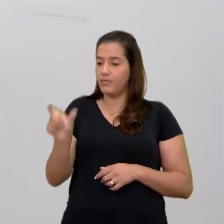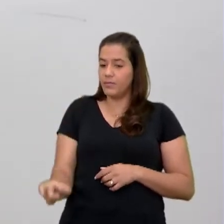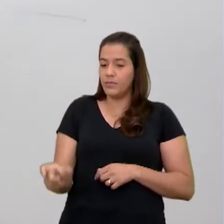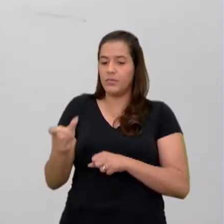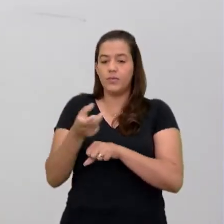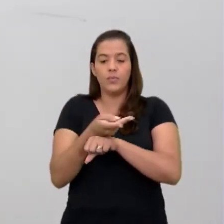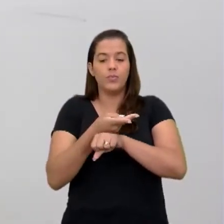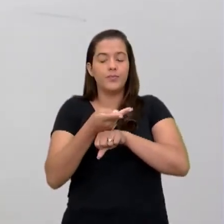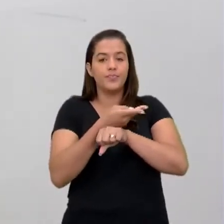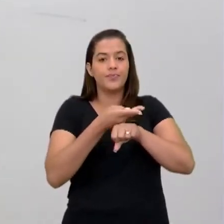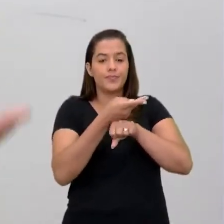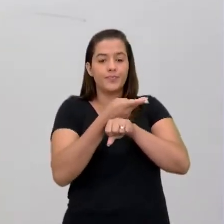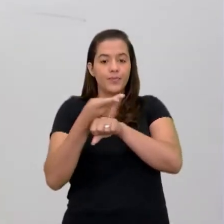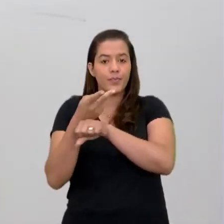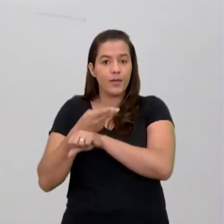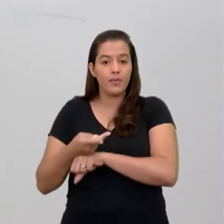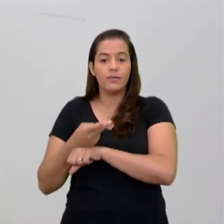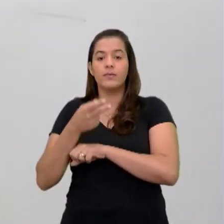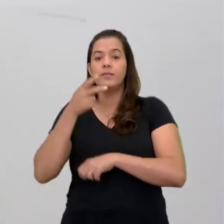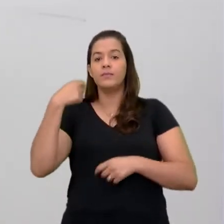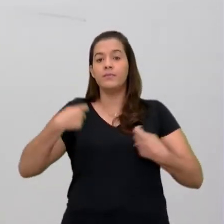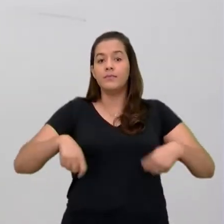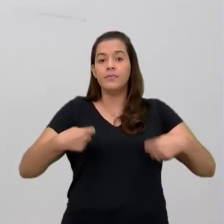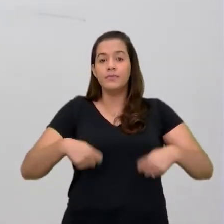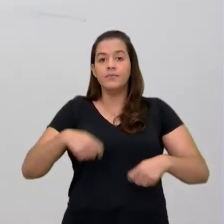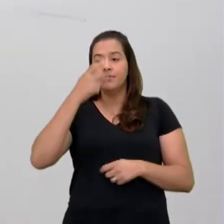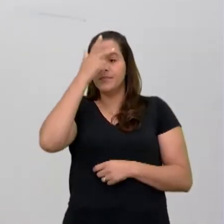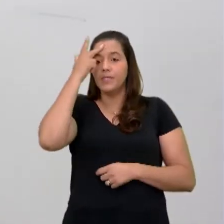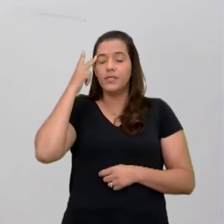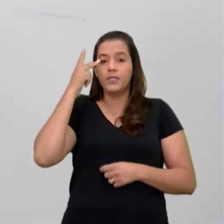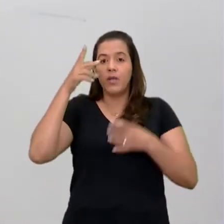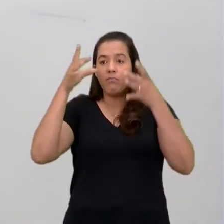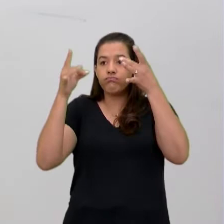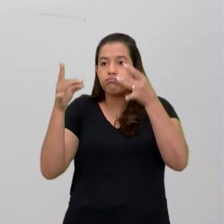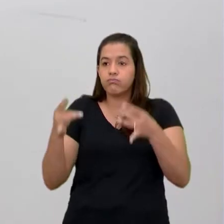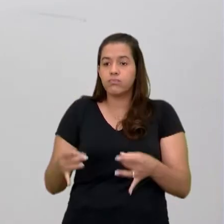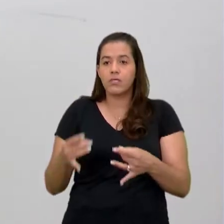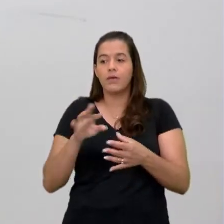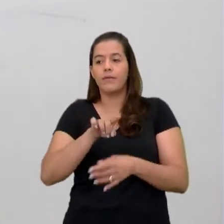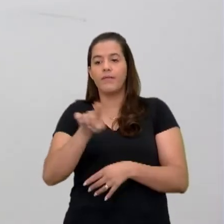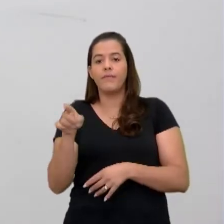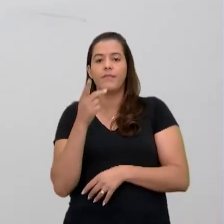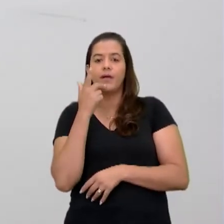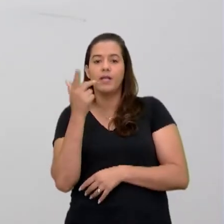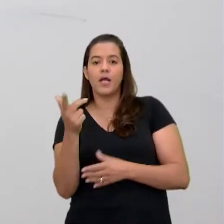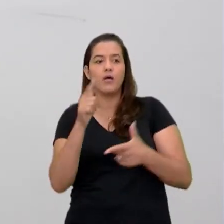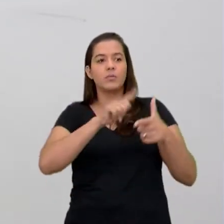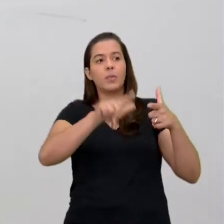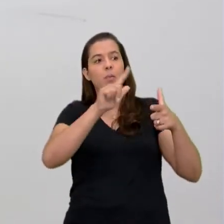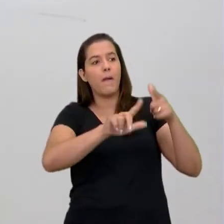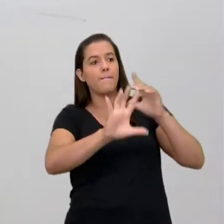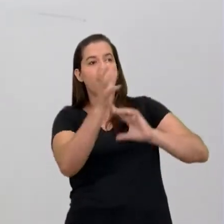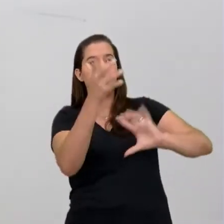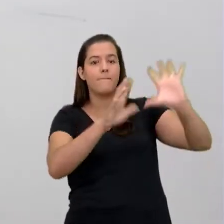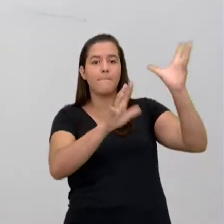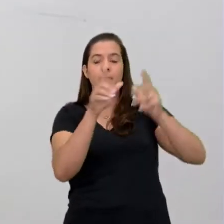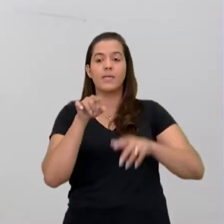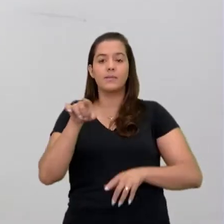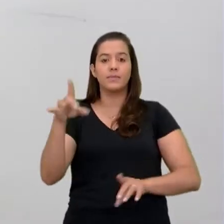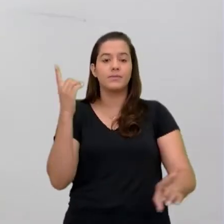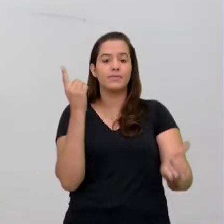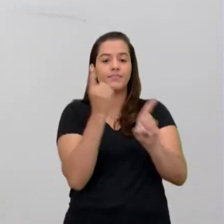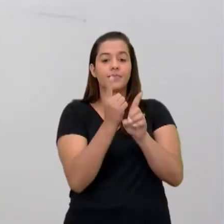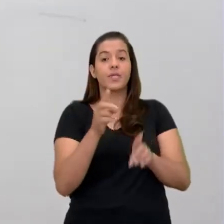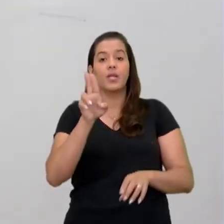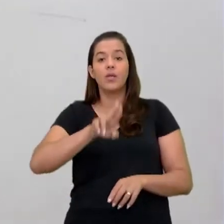gente tem alguém que precisa decifrar determinadas problematizações e faz uso do